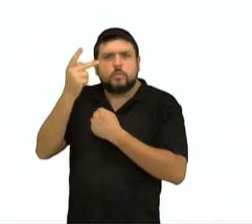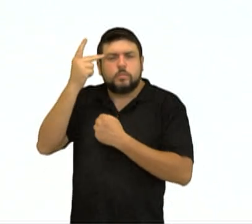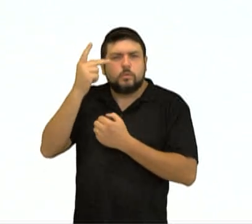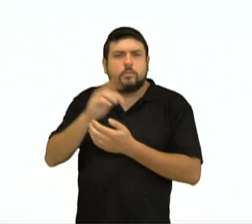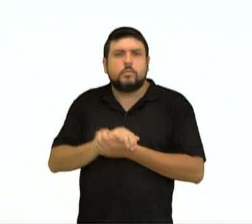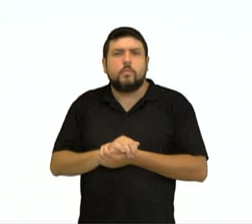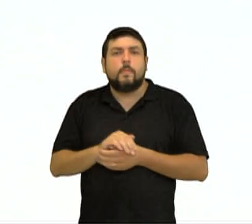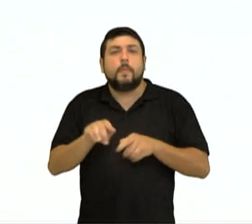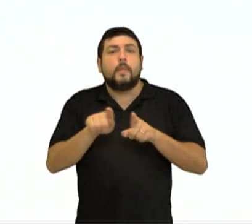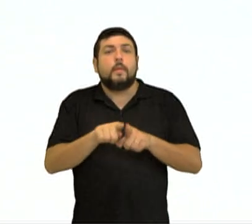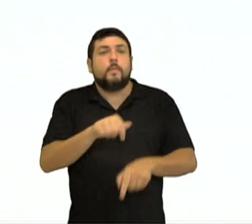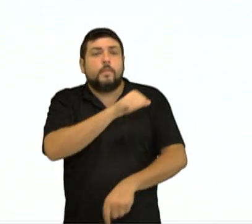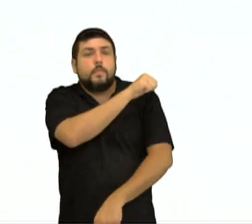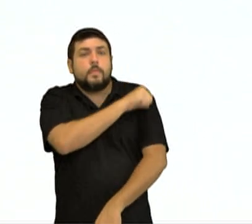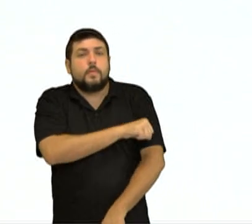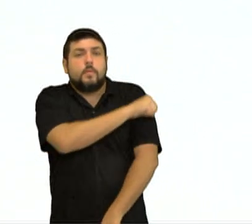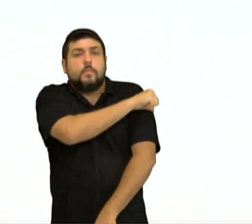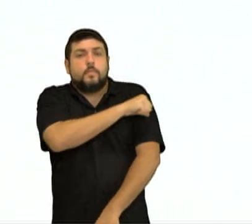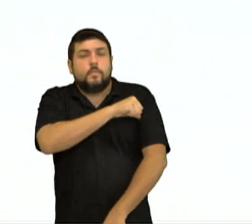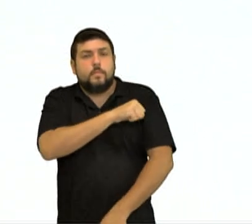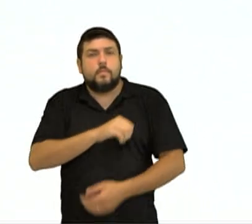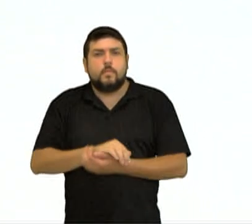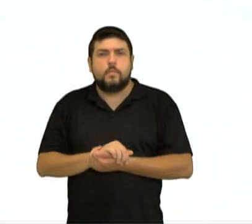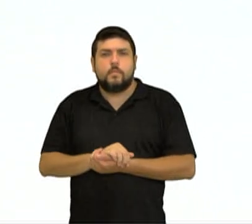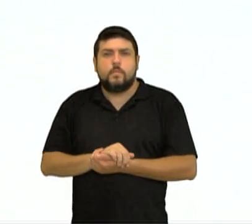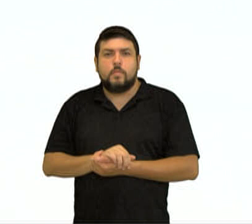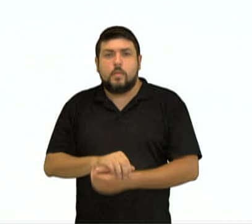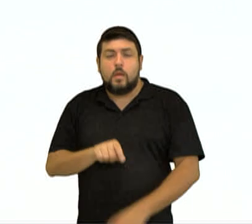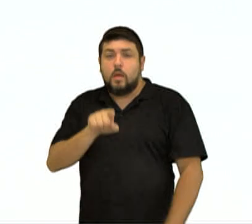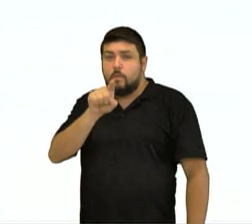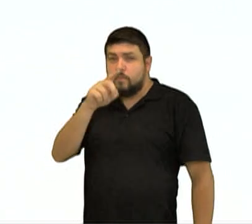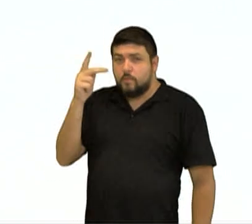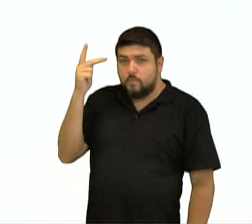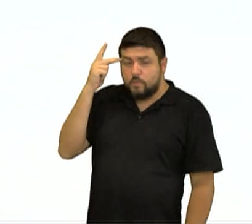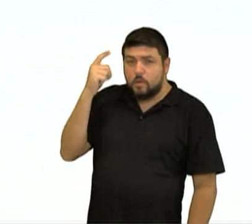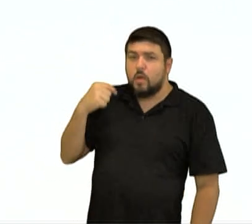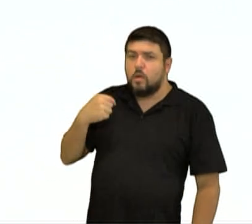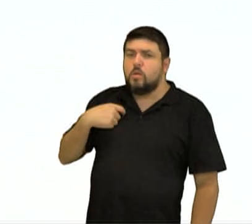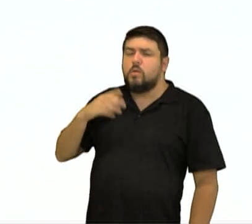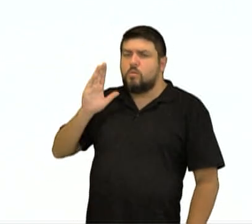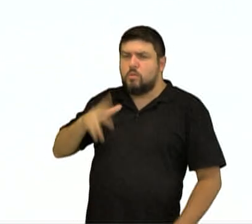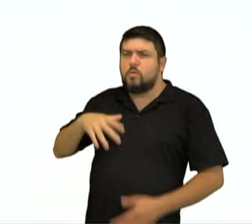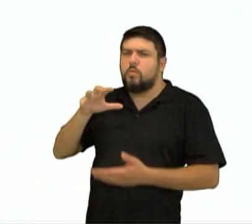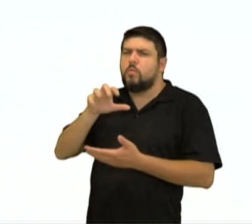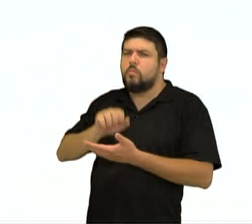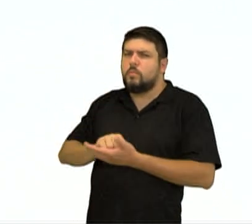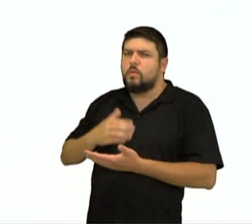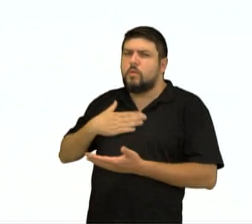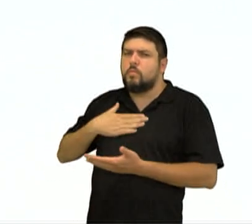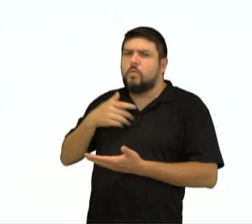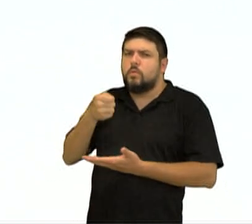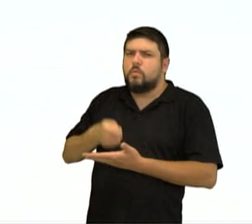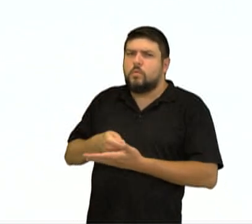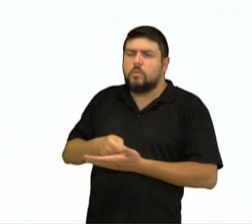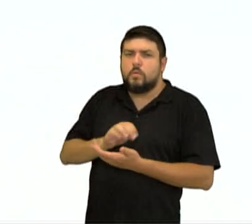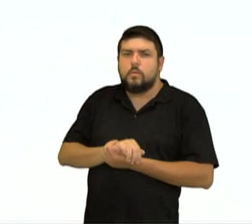enfermeira apontando, paulista, eu já cumpri o meu dever, e você? E de novo a sigla